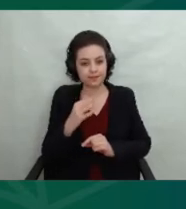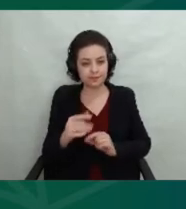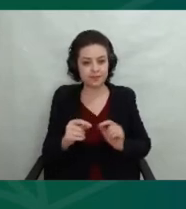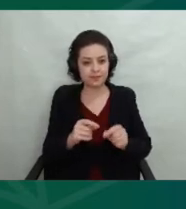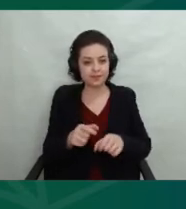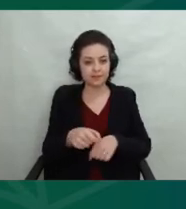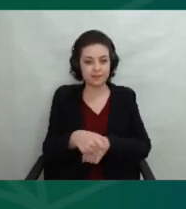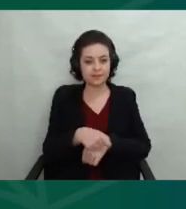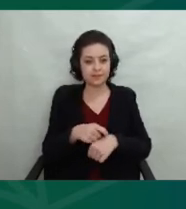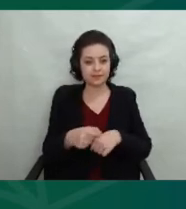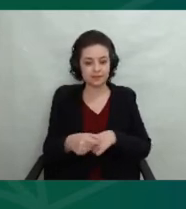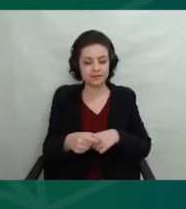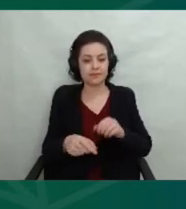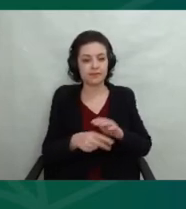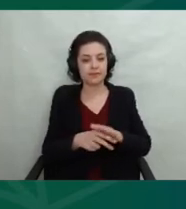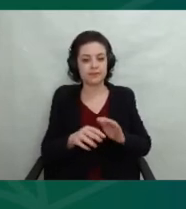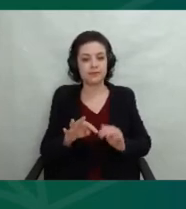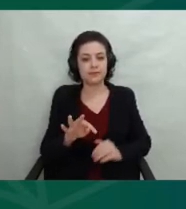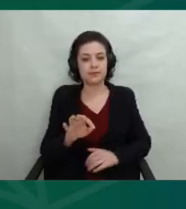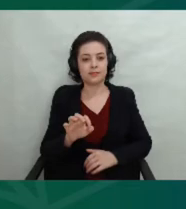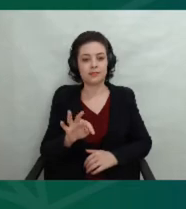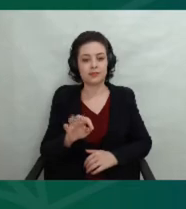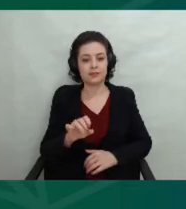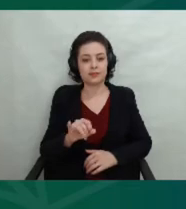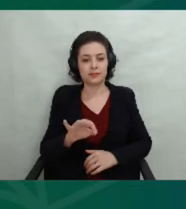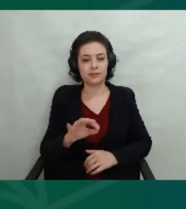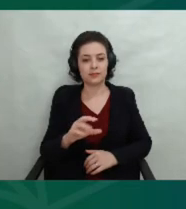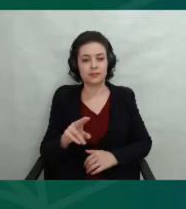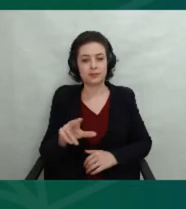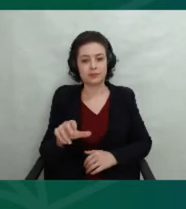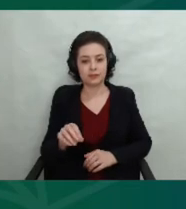e diretamente nos espermatozoides. Próximo.